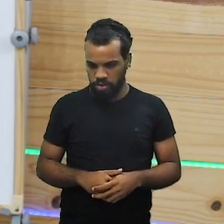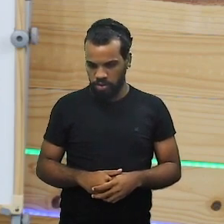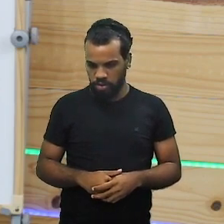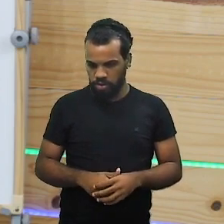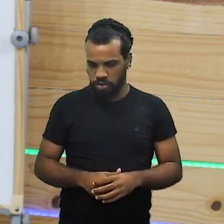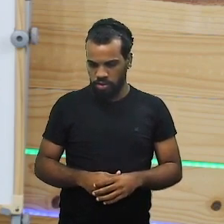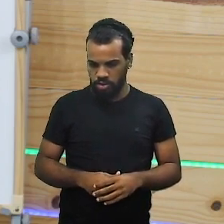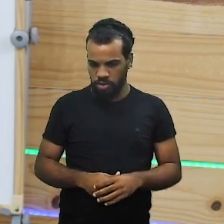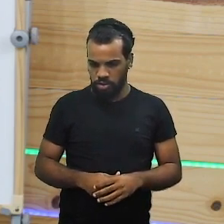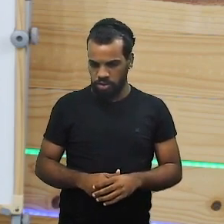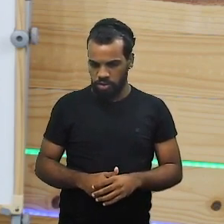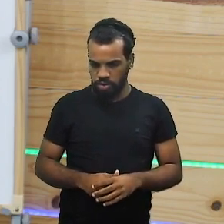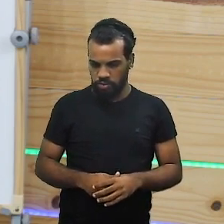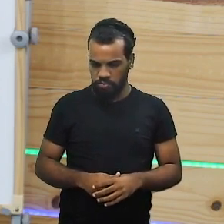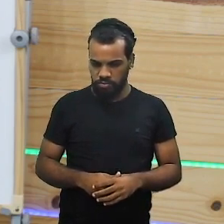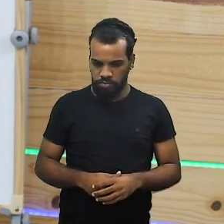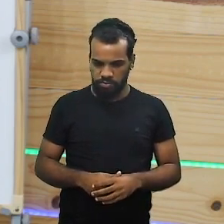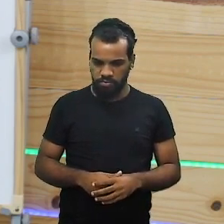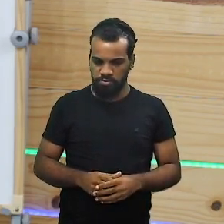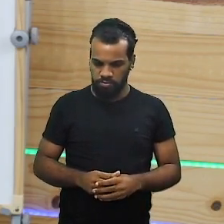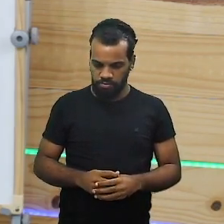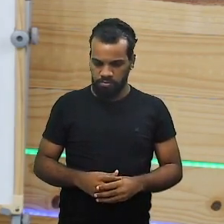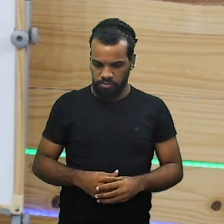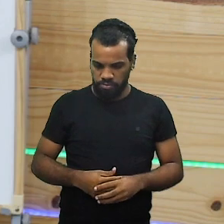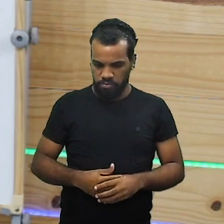vale 2 e 1.